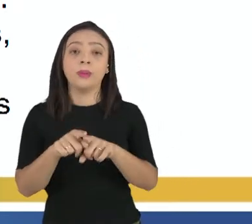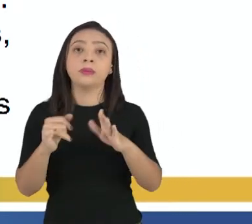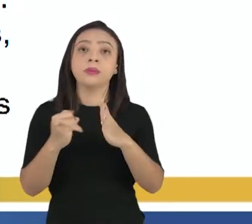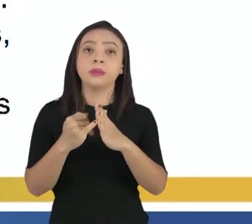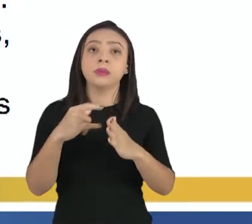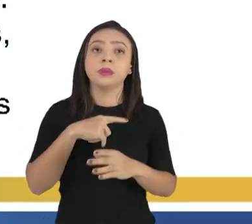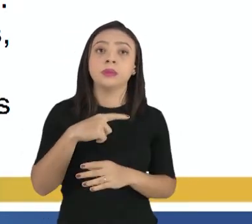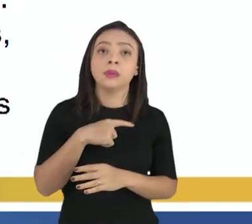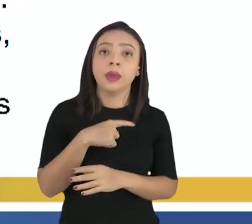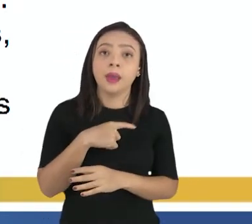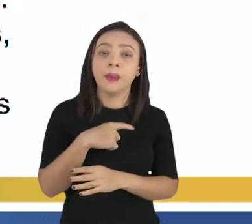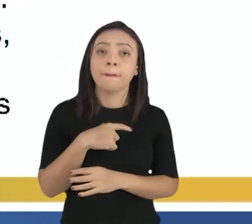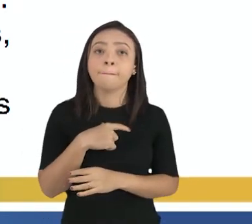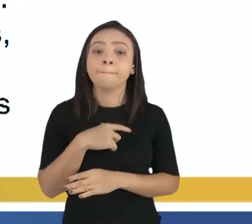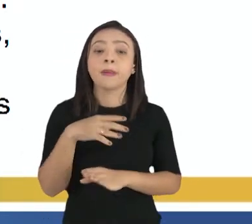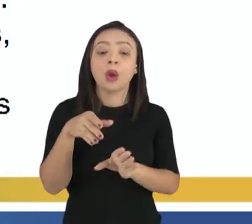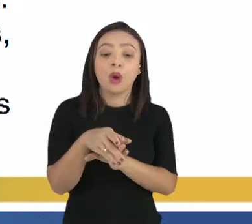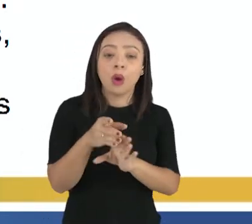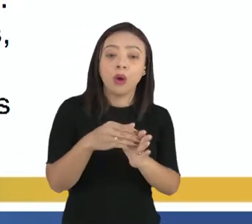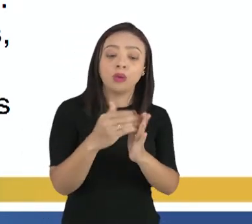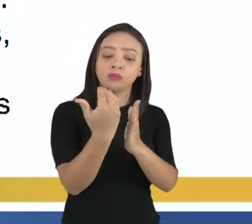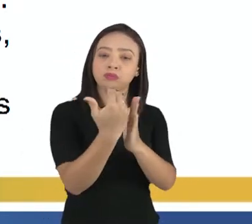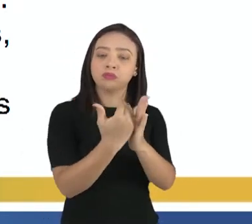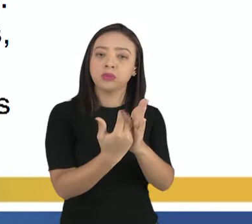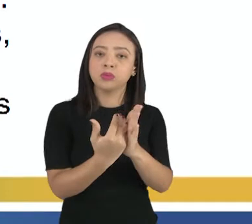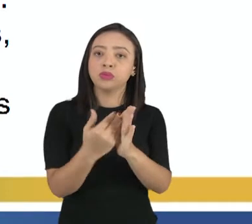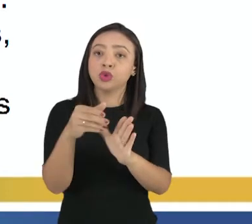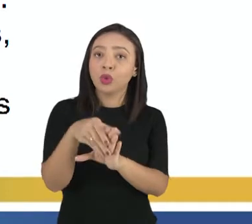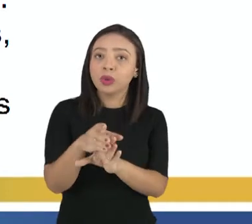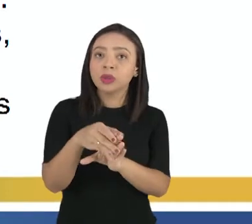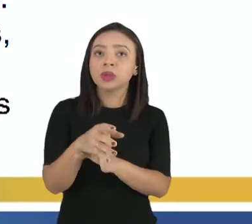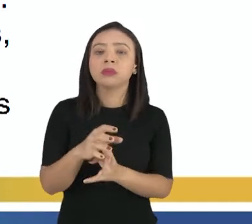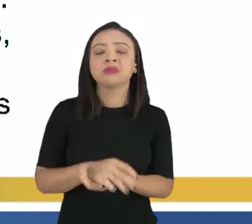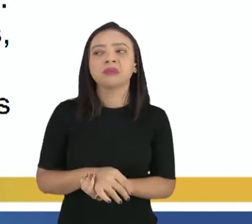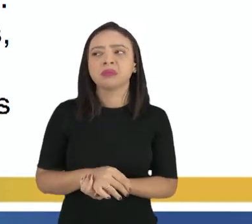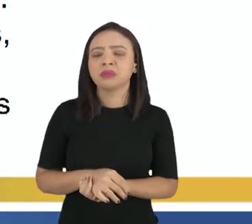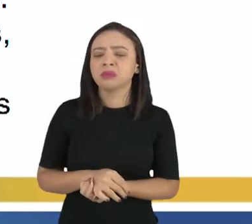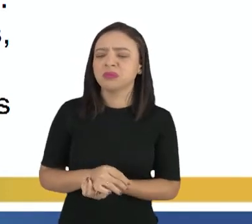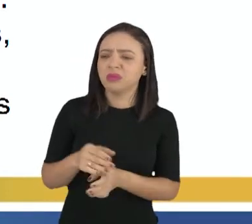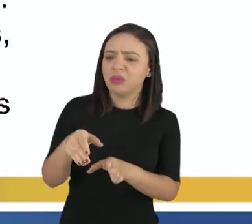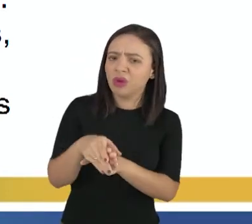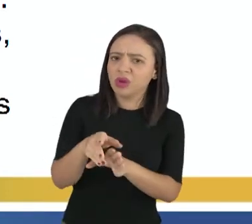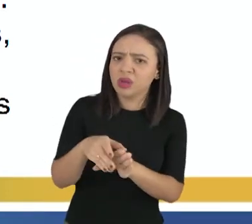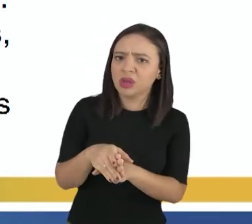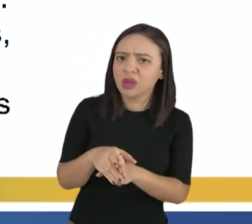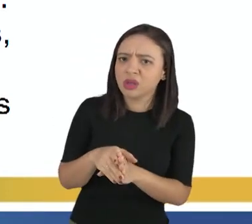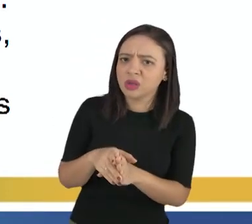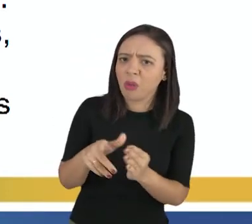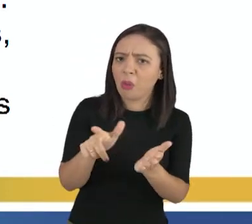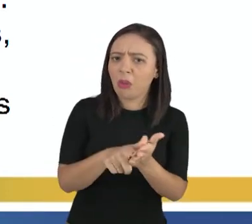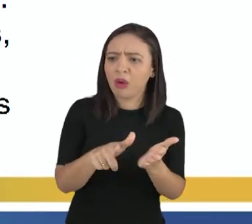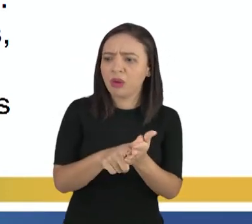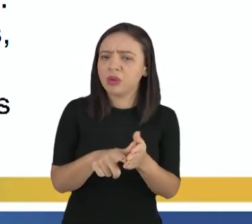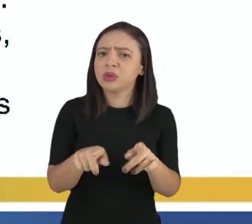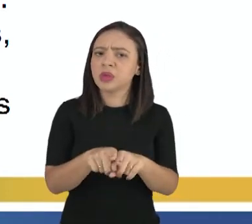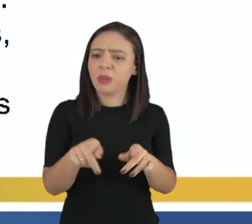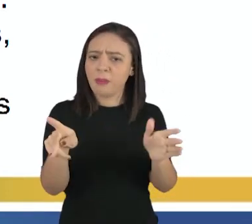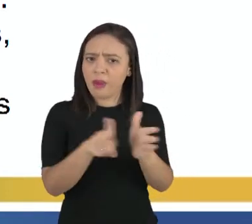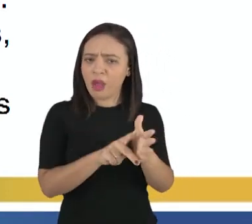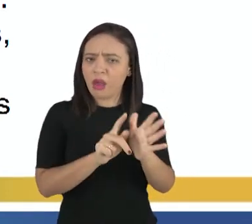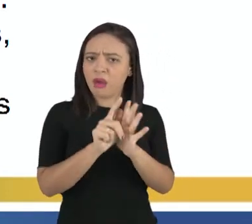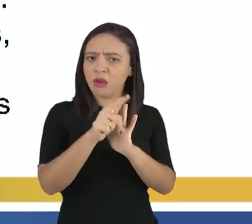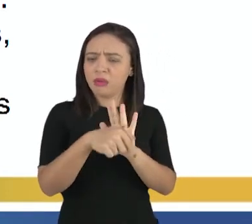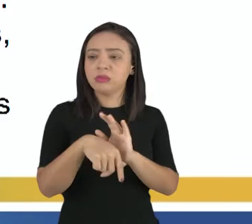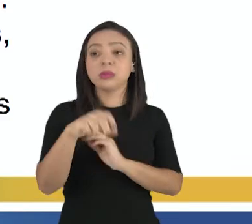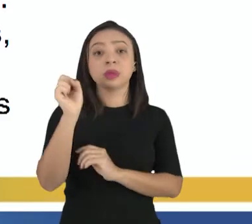nós vamos ser os gêneros de manuais de instruções Abra o ser humano logo inspiração sem caixa no gênero assim e